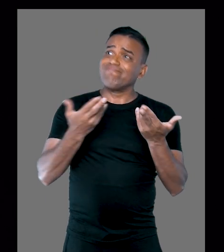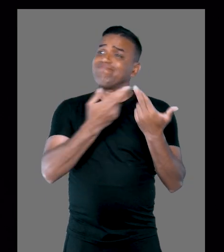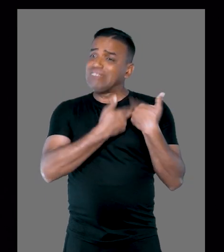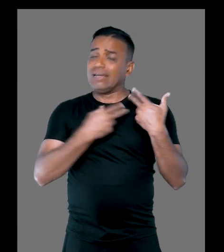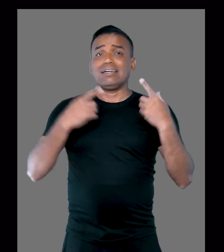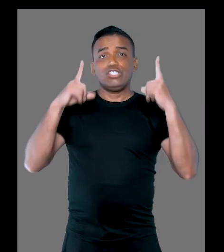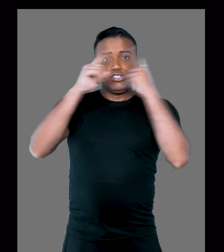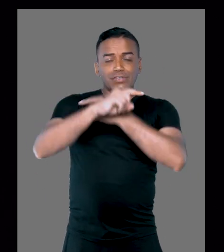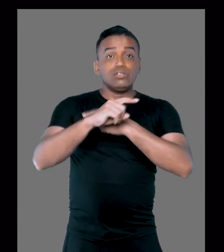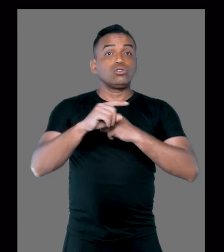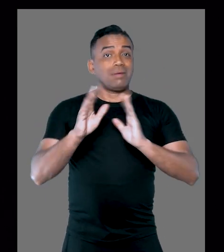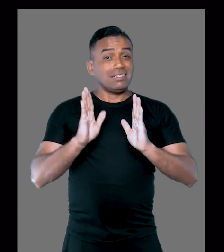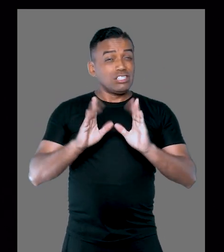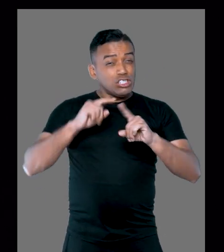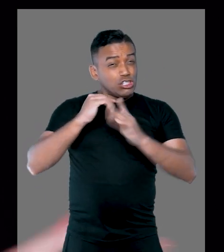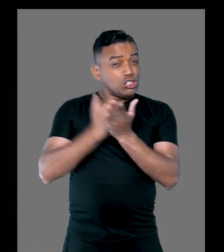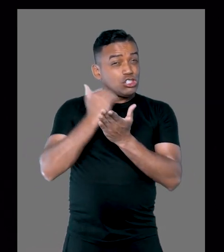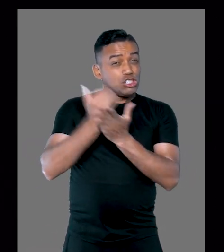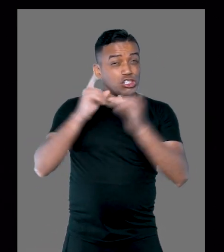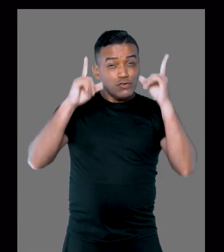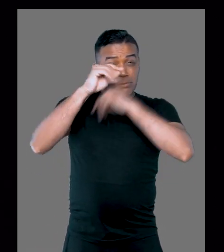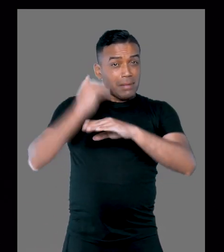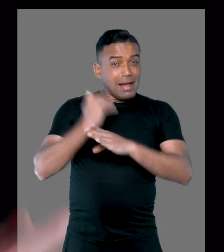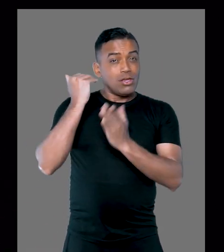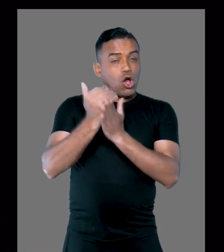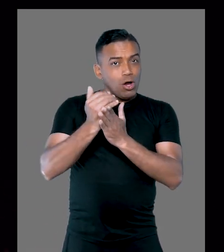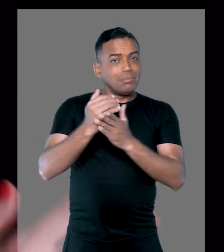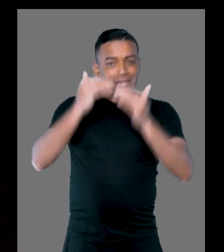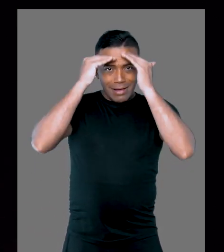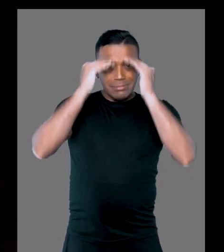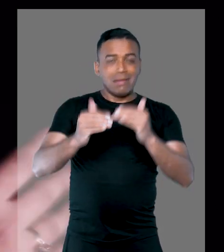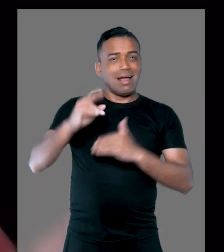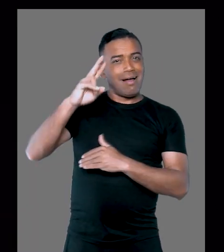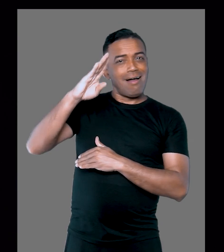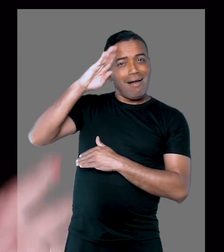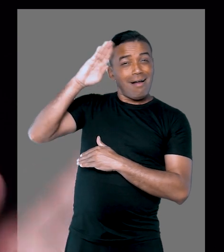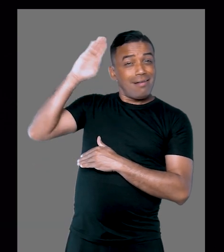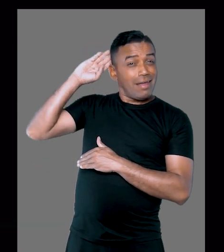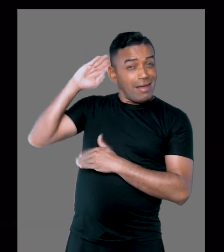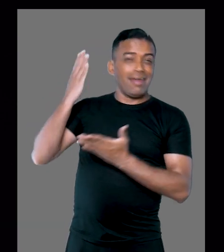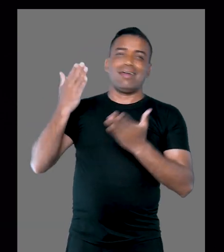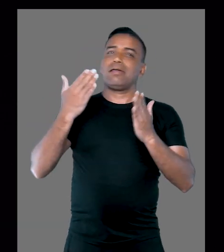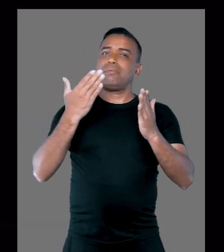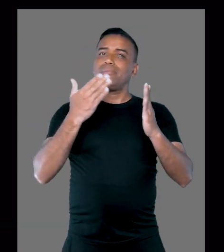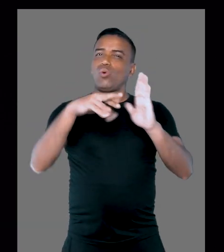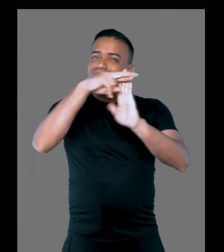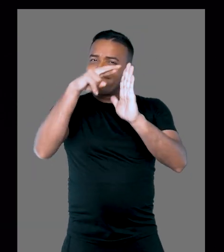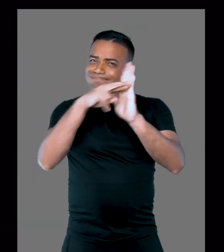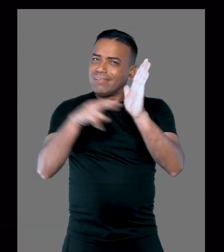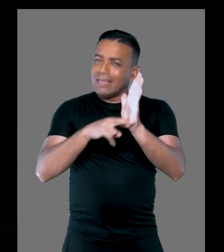a parte da escrita acadêmica, né? Que a gente tem que escrever o relatório, introdução, metodologia,